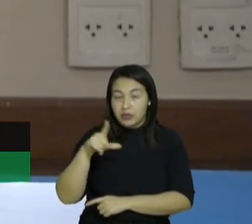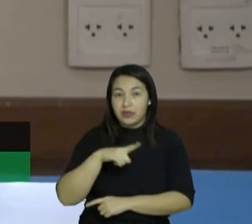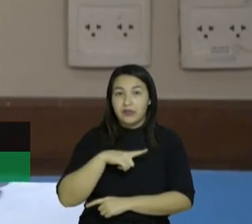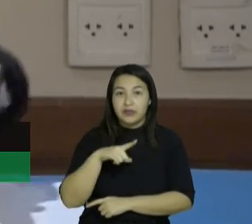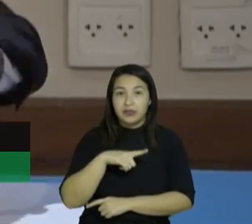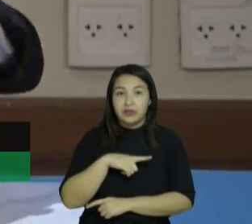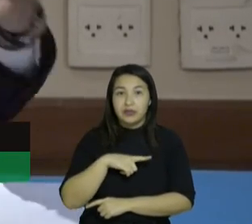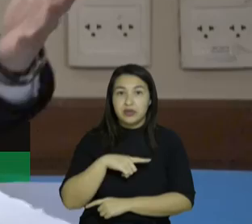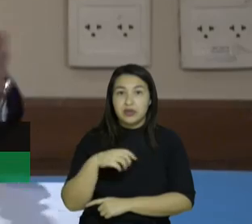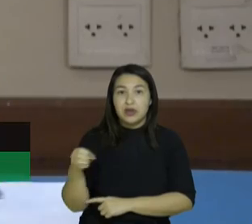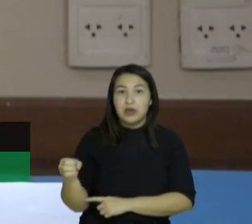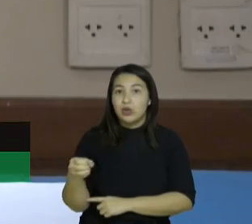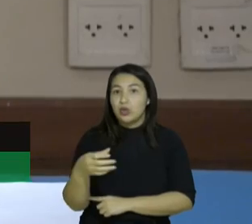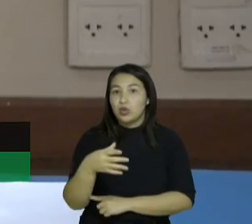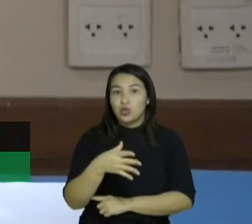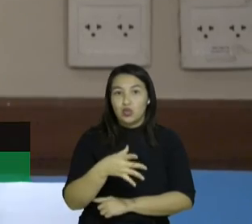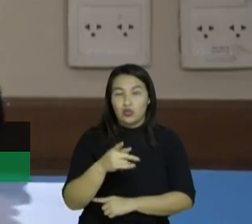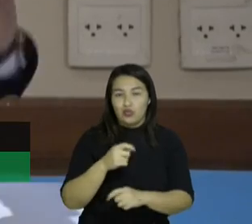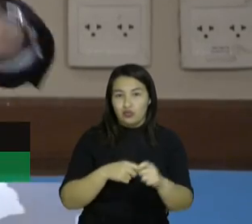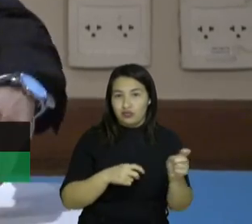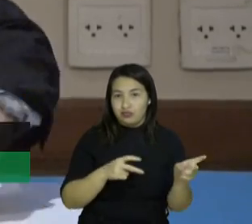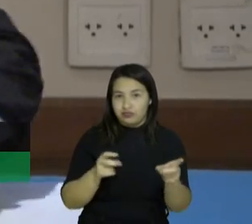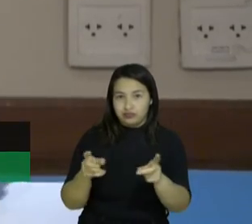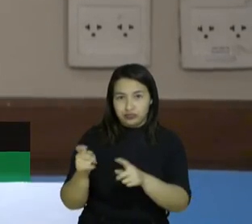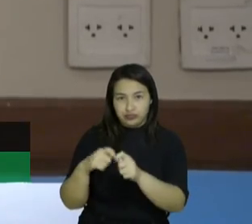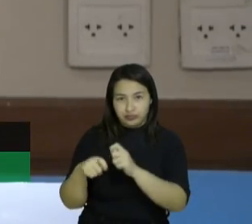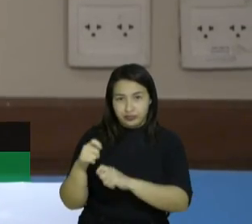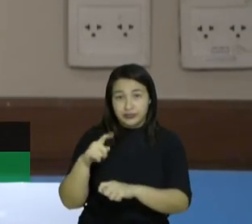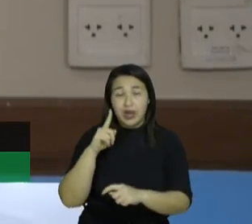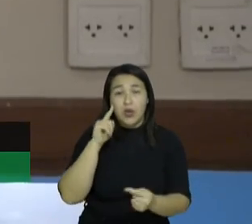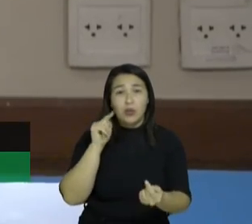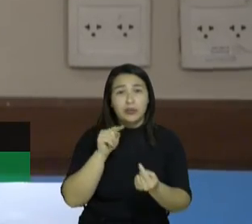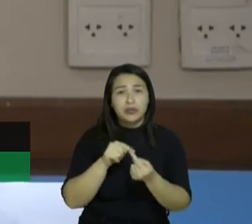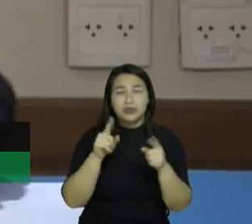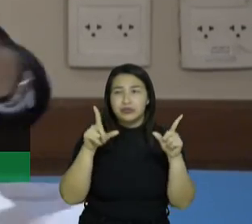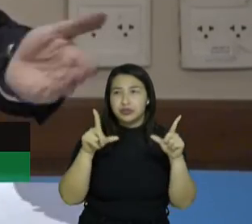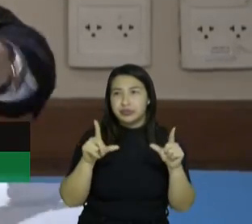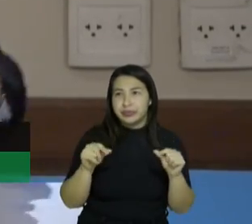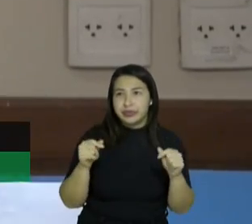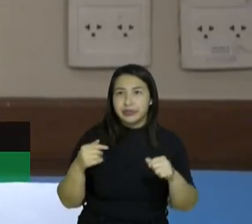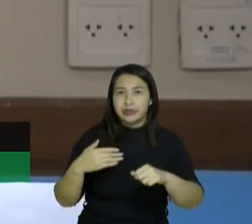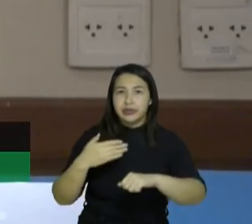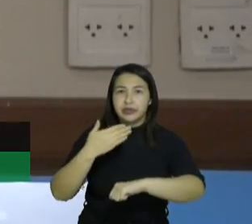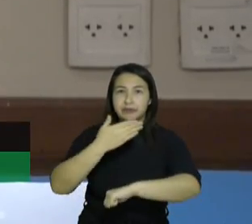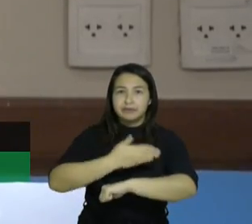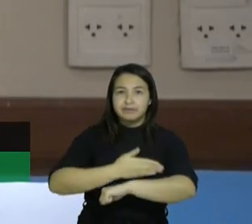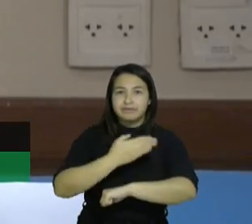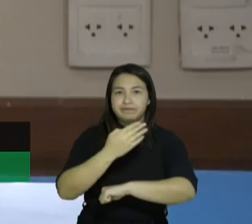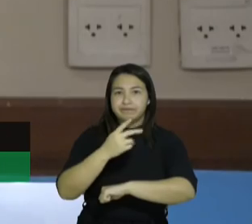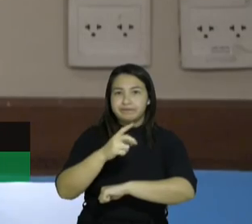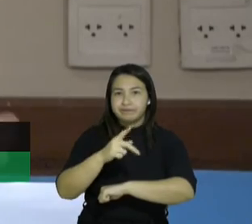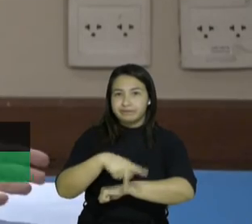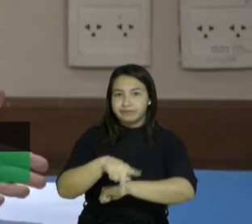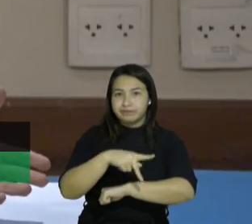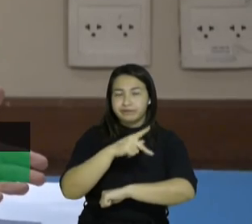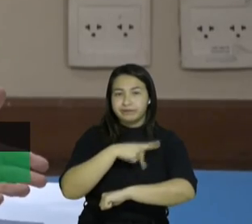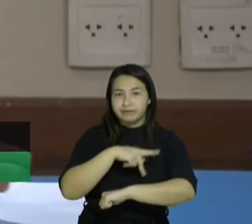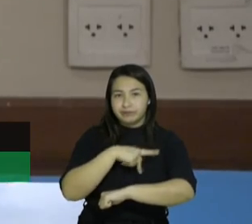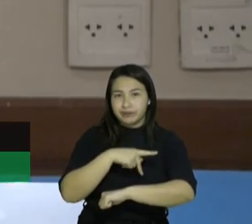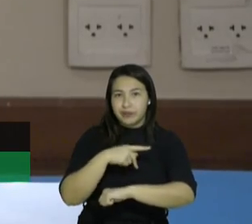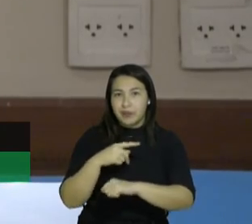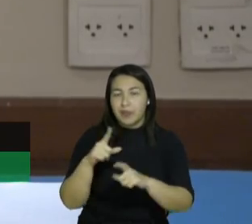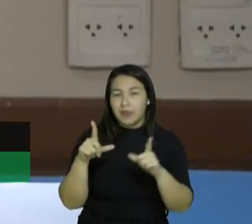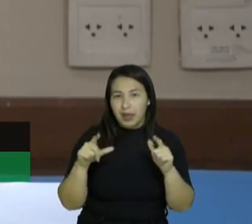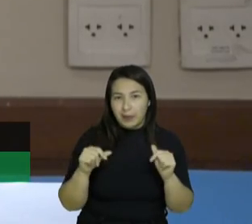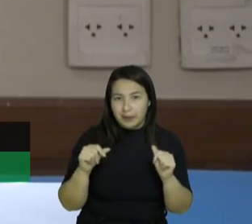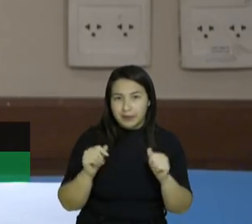acordos de abertura de com que o objetivo era diminuir tarifa aduaneira aumentar os fluxos e o fogo estava mais no comércio